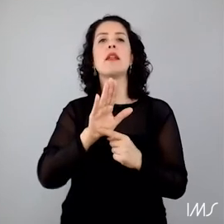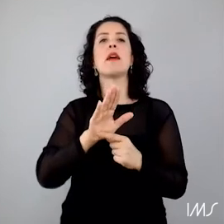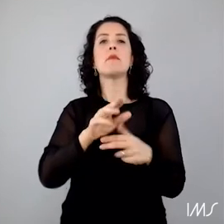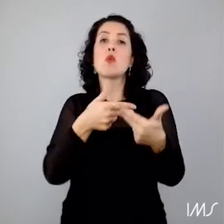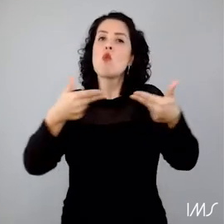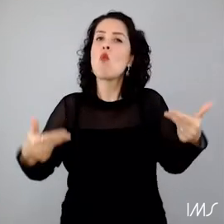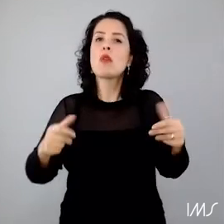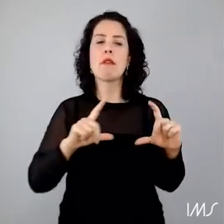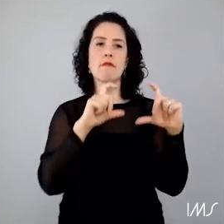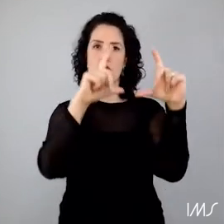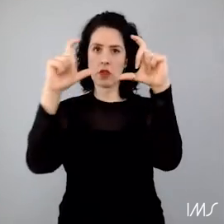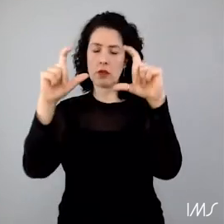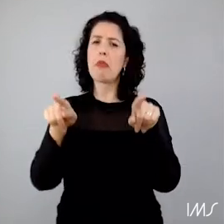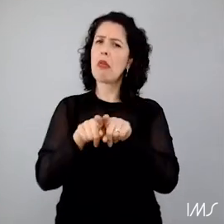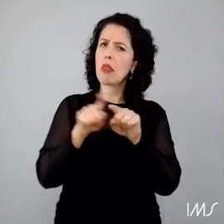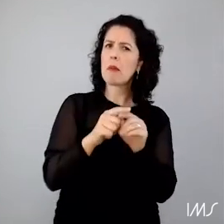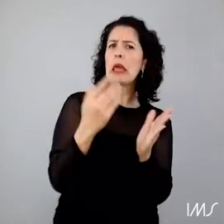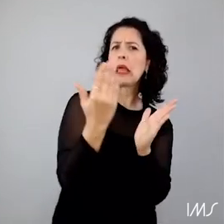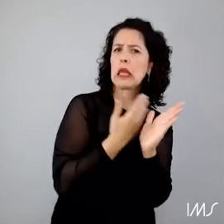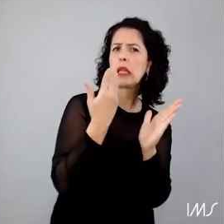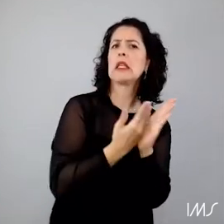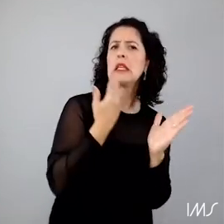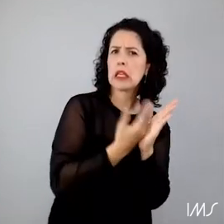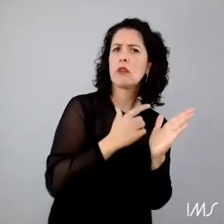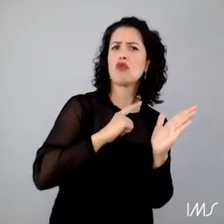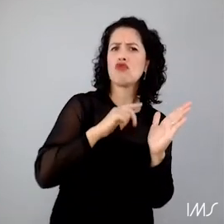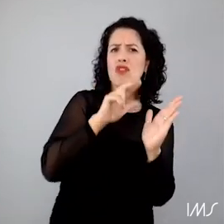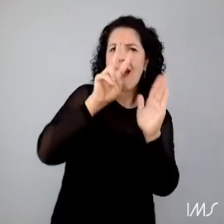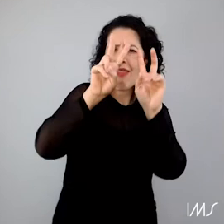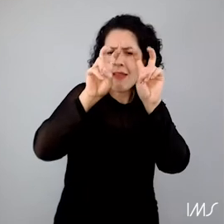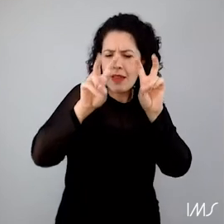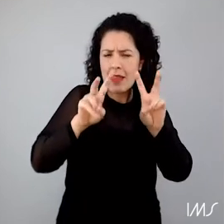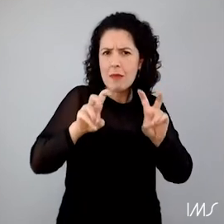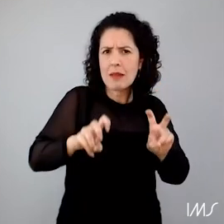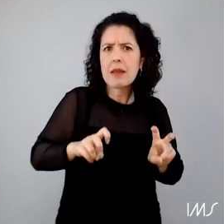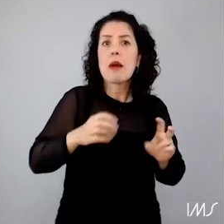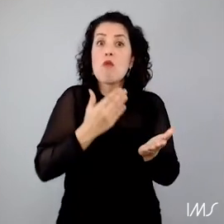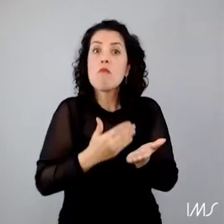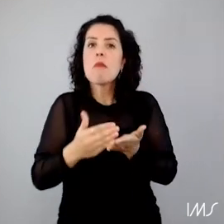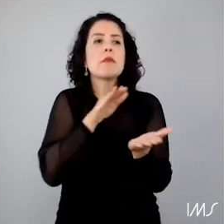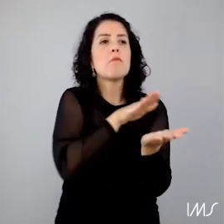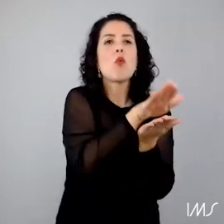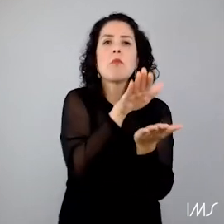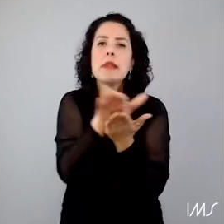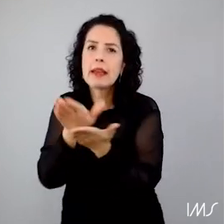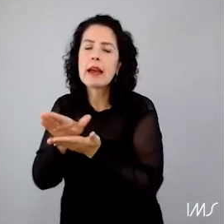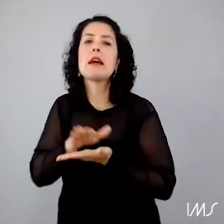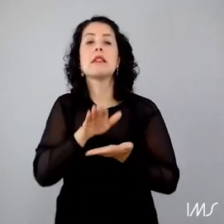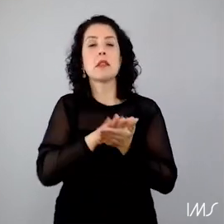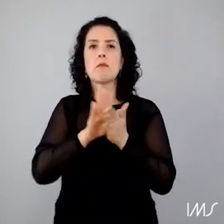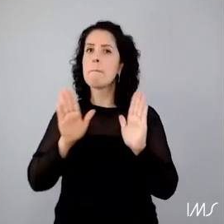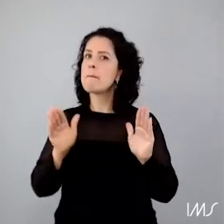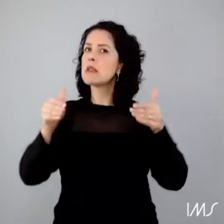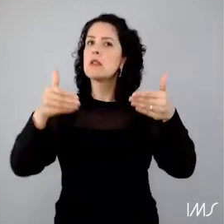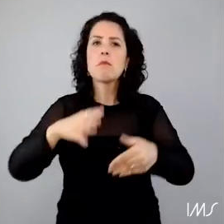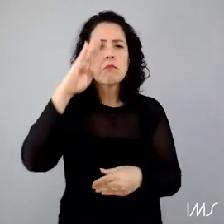imagem fotográfica. Livros voltados a diferentes temáticas começam a ser publicados,